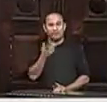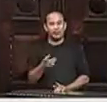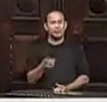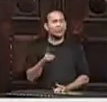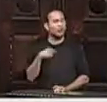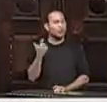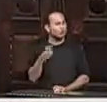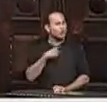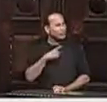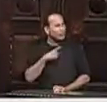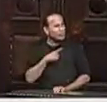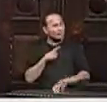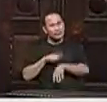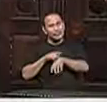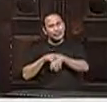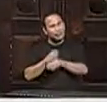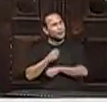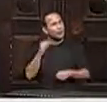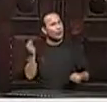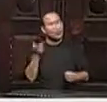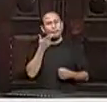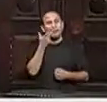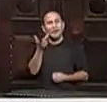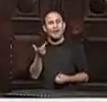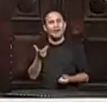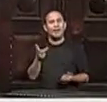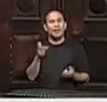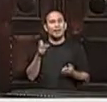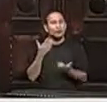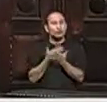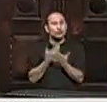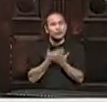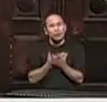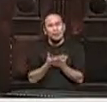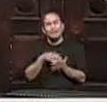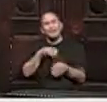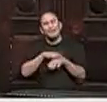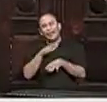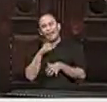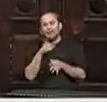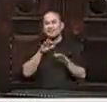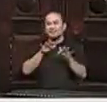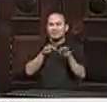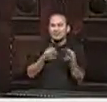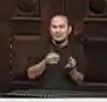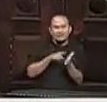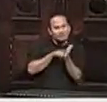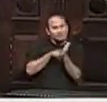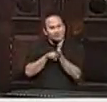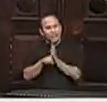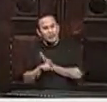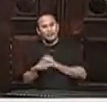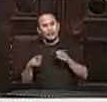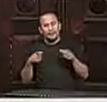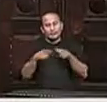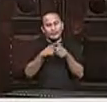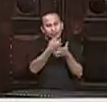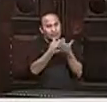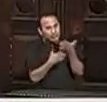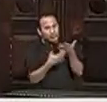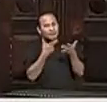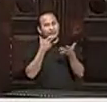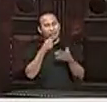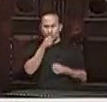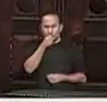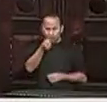teríamos um tempo maior para nos dedicar ao estudo mais minucioso da peça orçamentária. Por isso, fica aqui ao microfone da